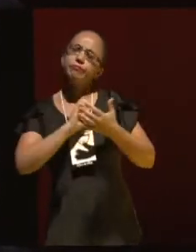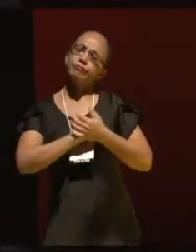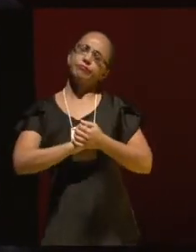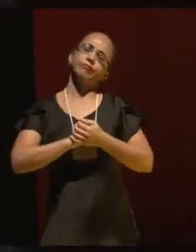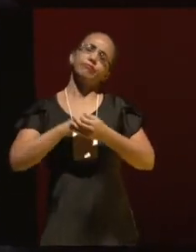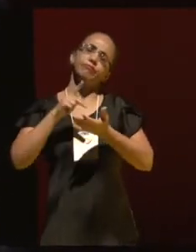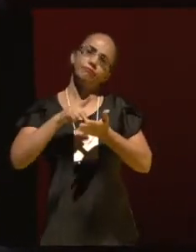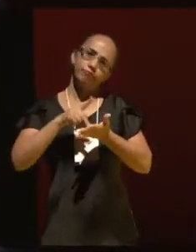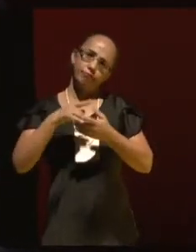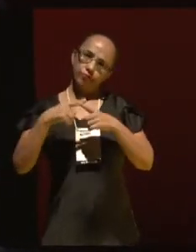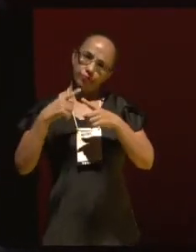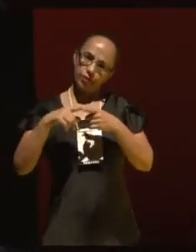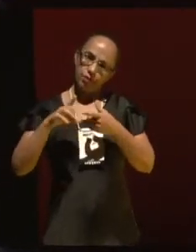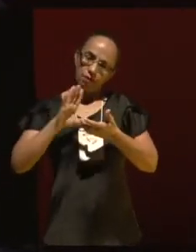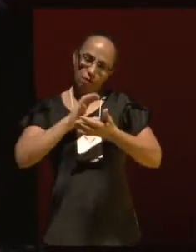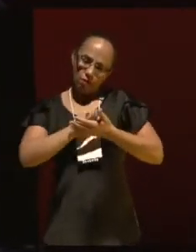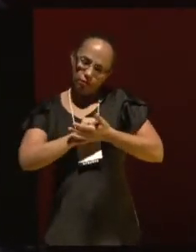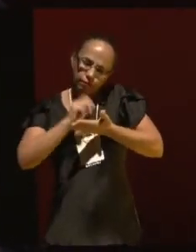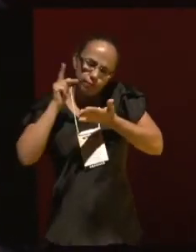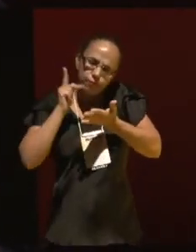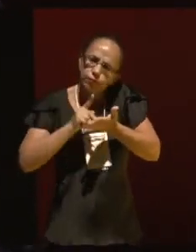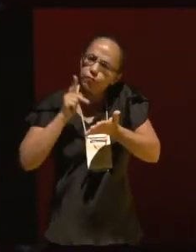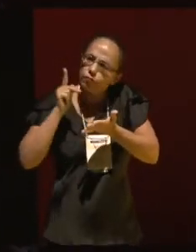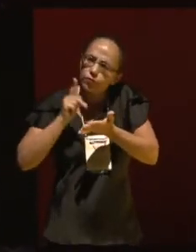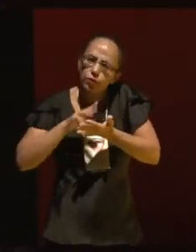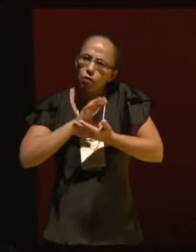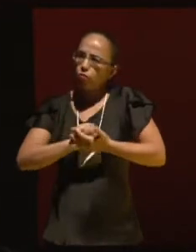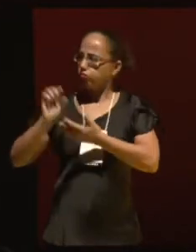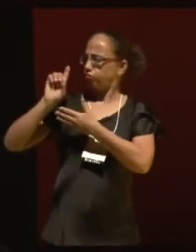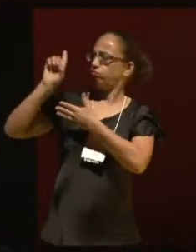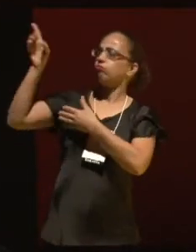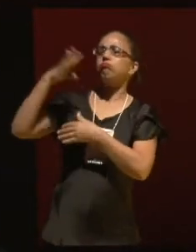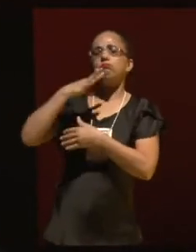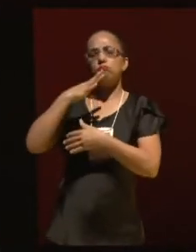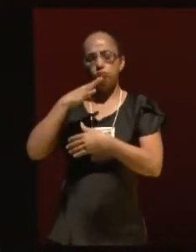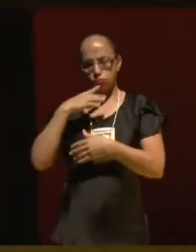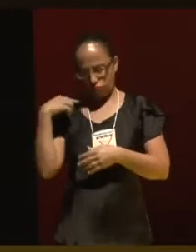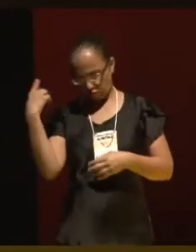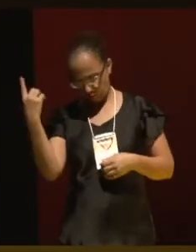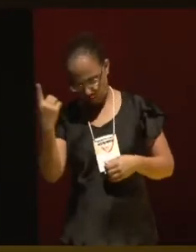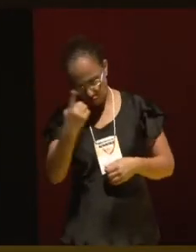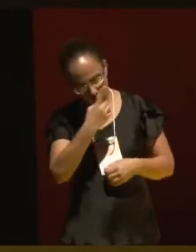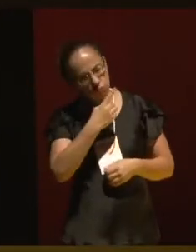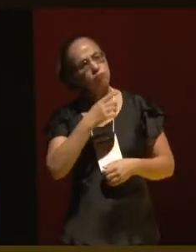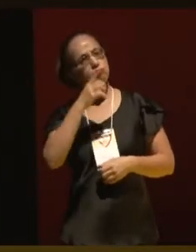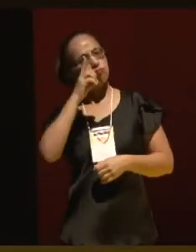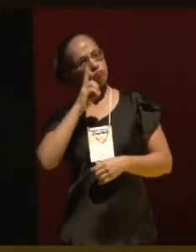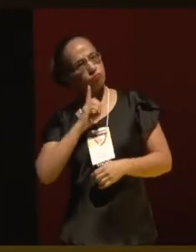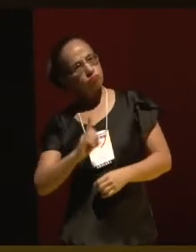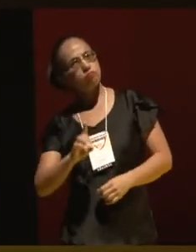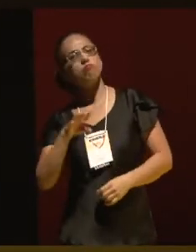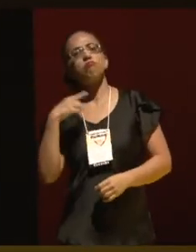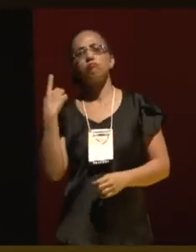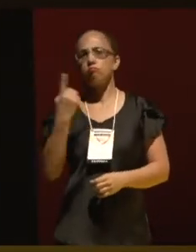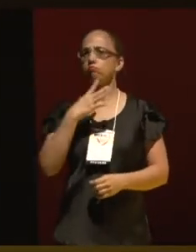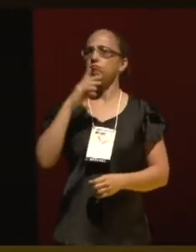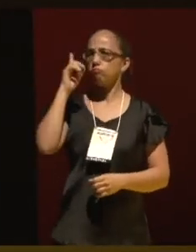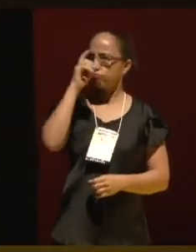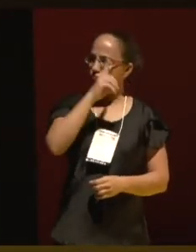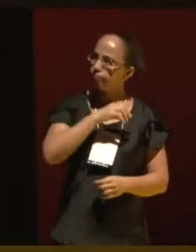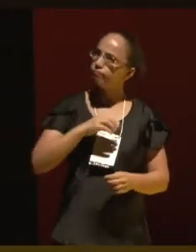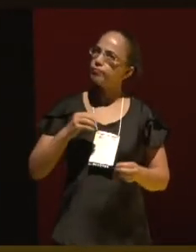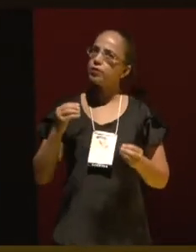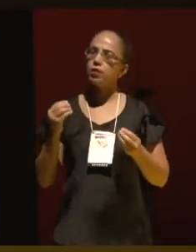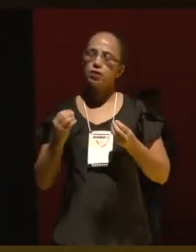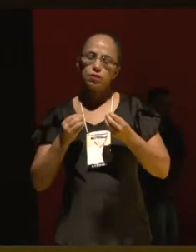verdadeiro, o amor divino, conhece nossas deficiências e nossas dificuldades e brinda para cada um